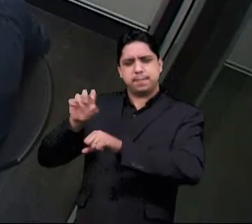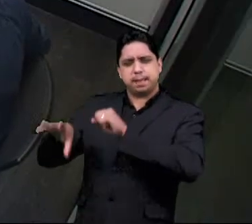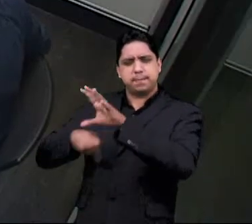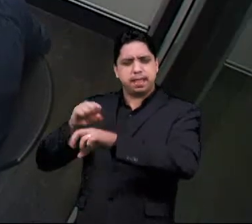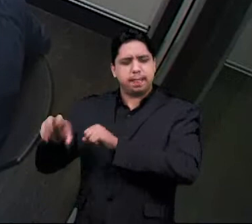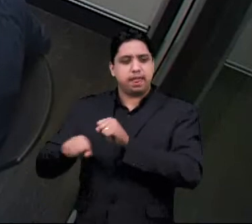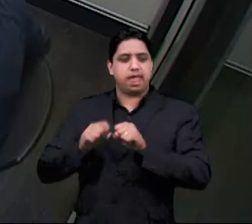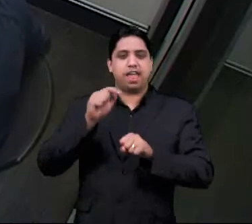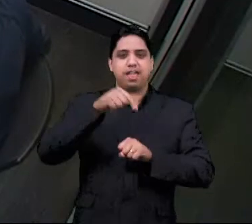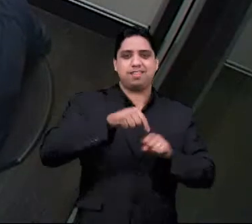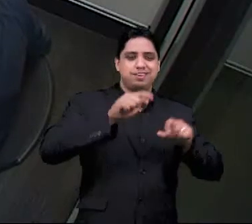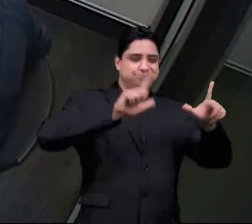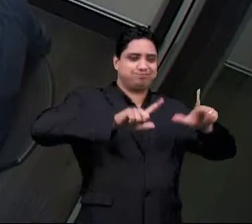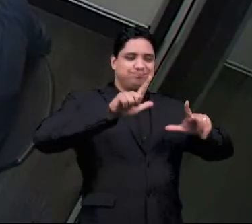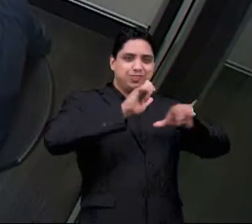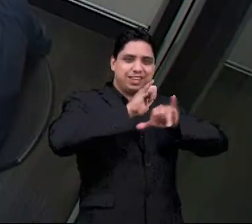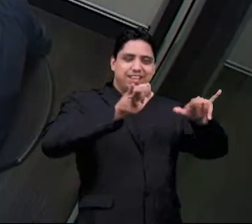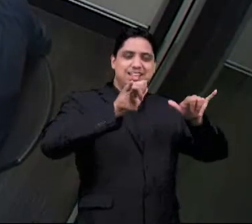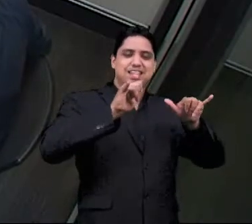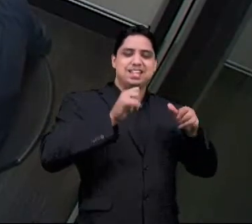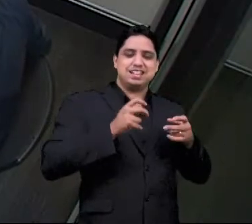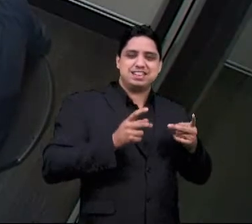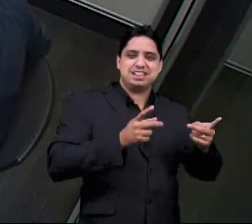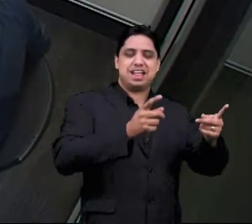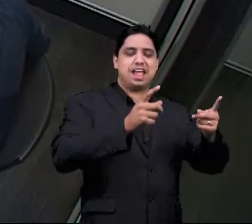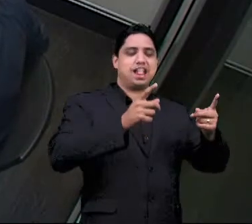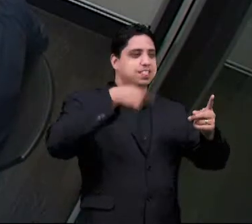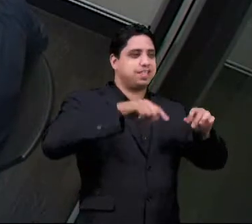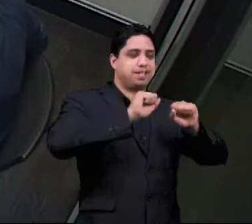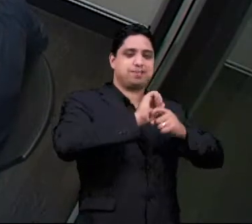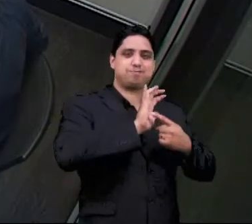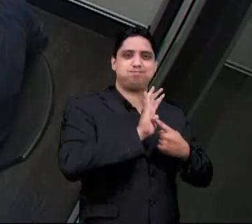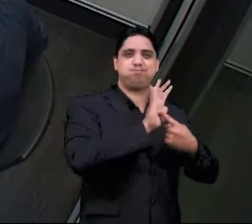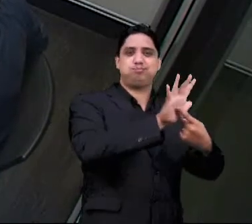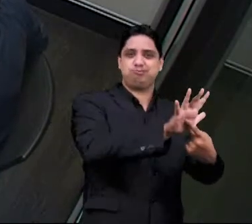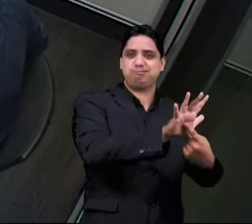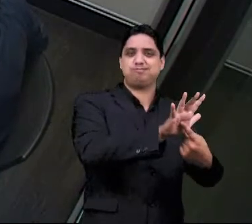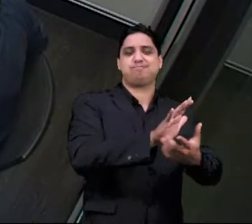desse contexto de produção de conteúdo